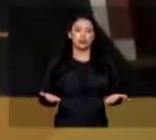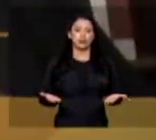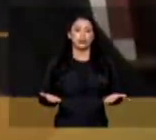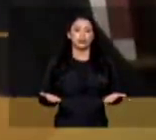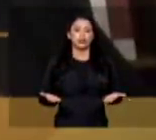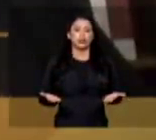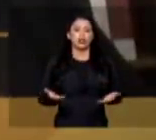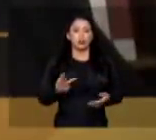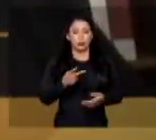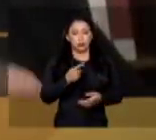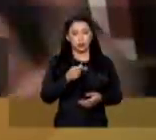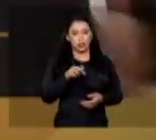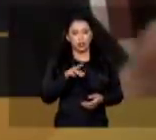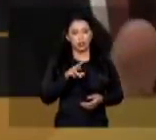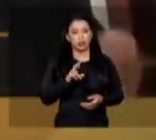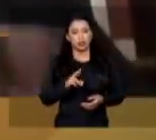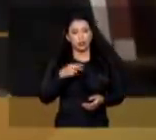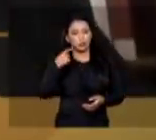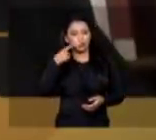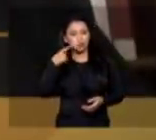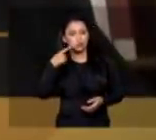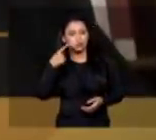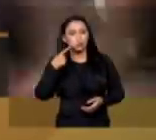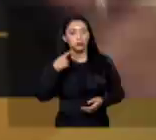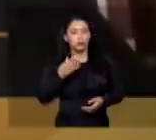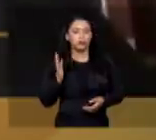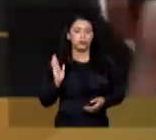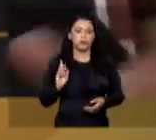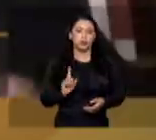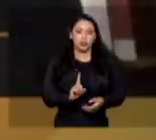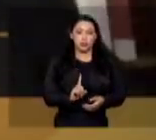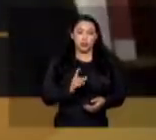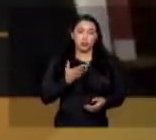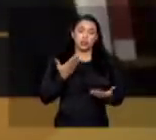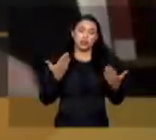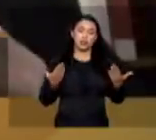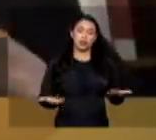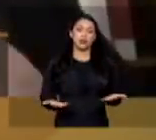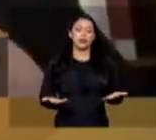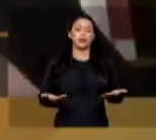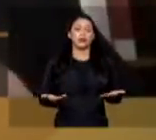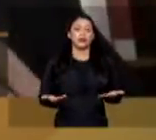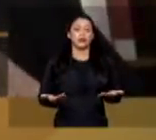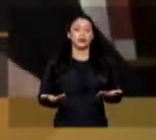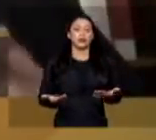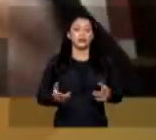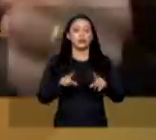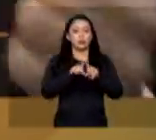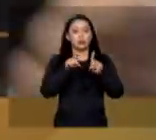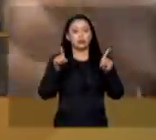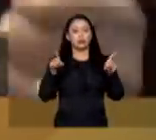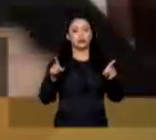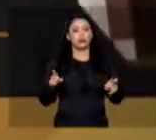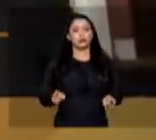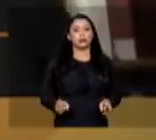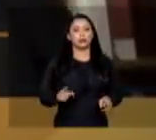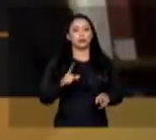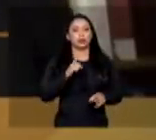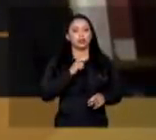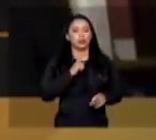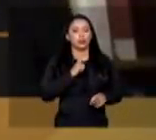ao senhor Procurador-Geral da República e aos advogados presentes e, sobretudo, aos funcionários que